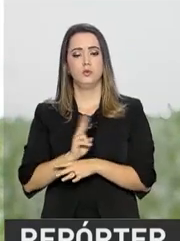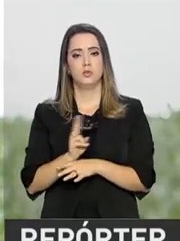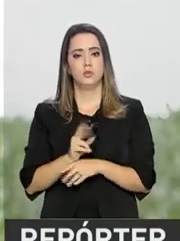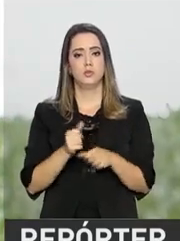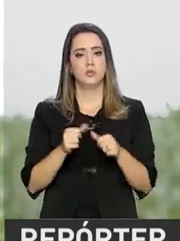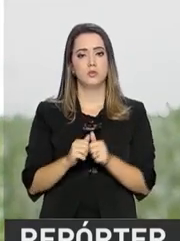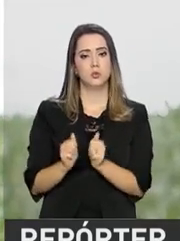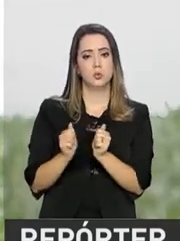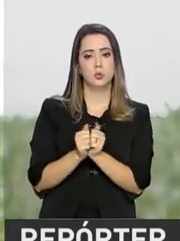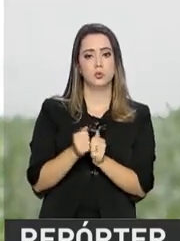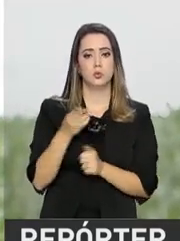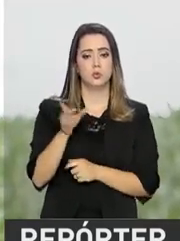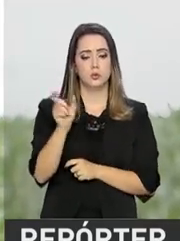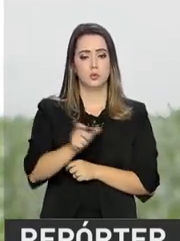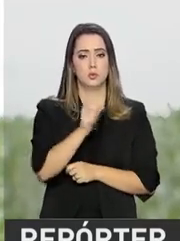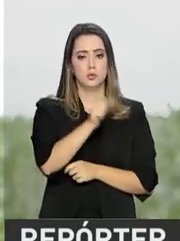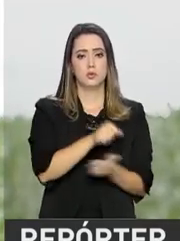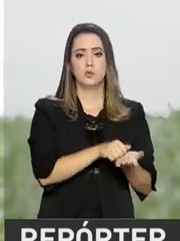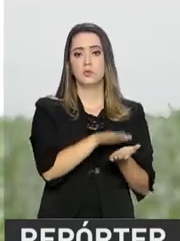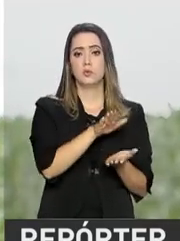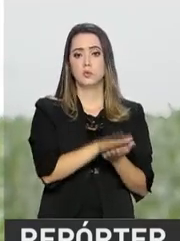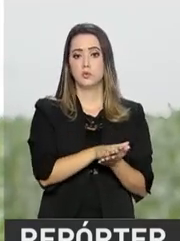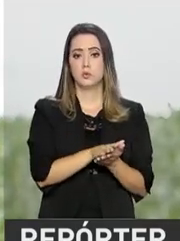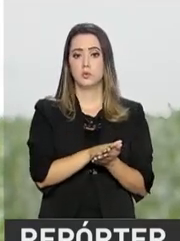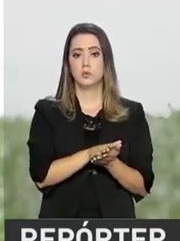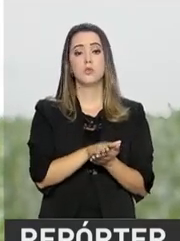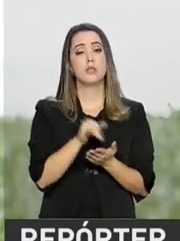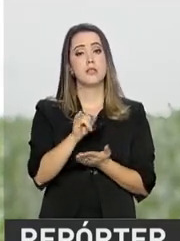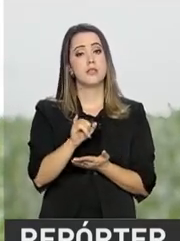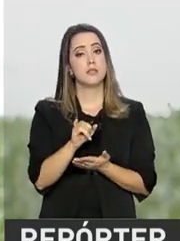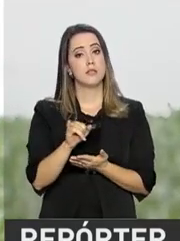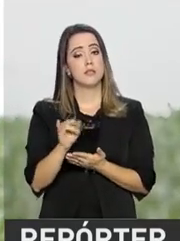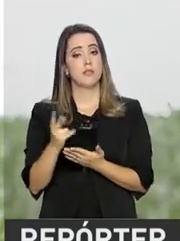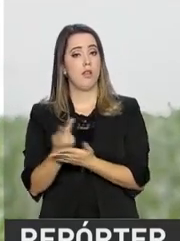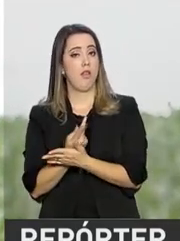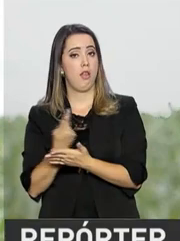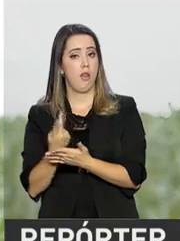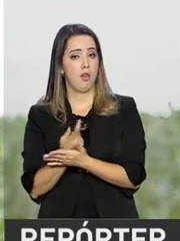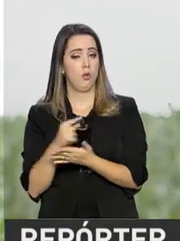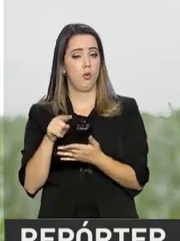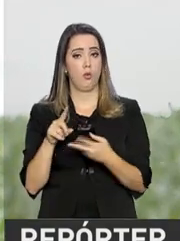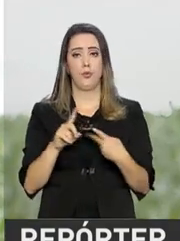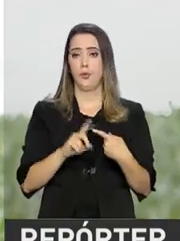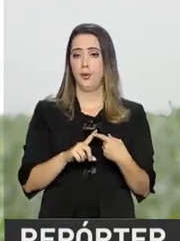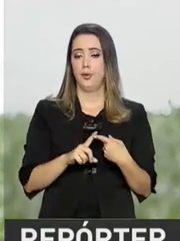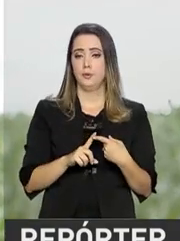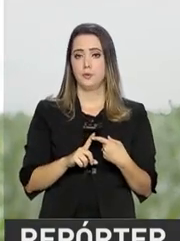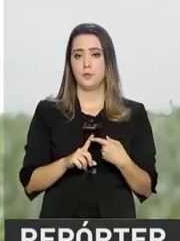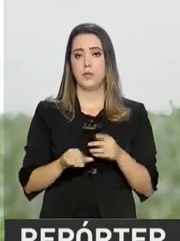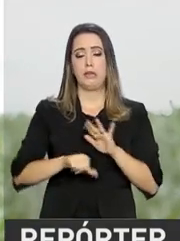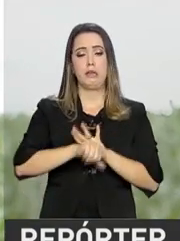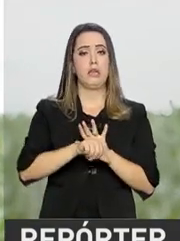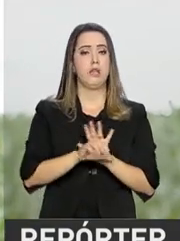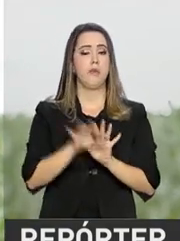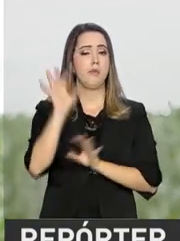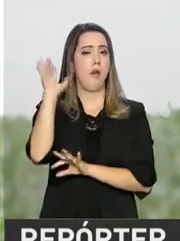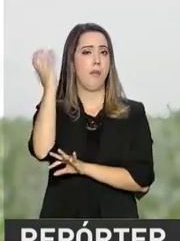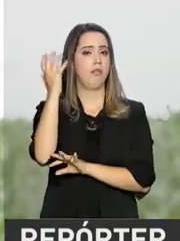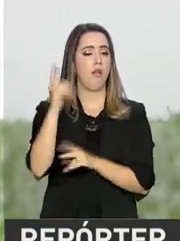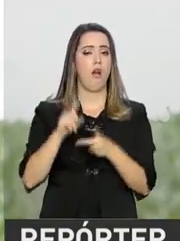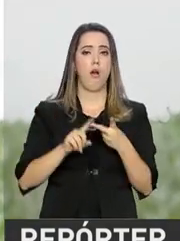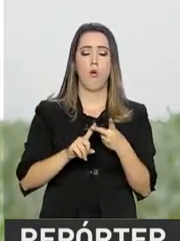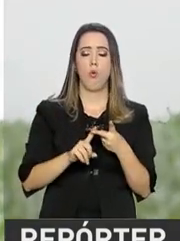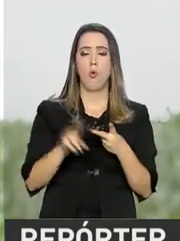estão aí e eles voltam aos produtores que cometerem é por exemplo é crimes ambientais o uso